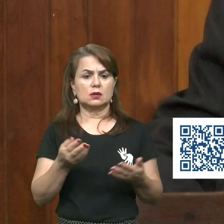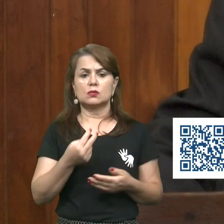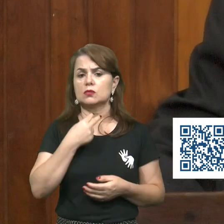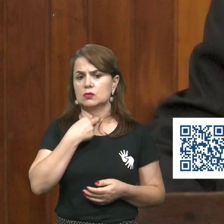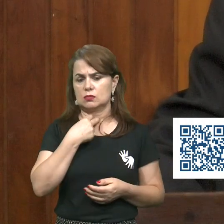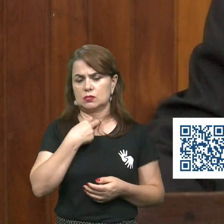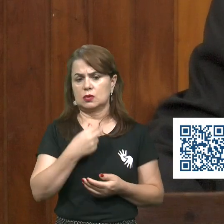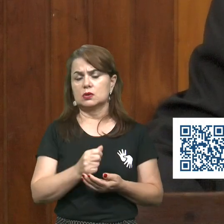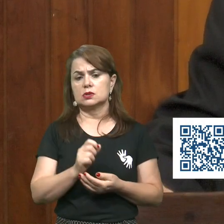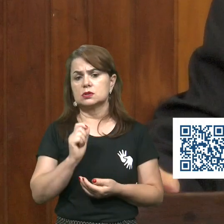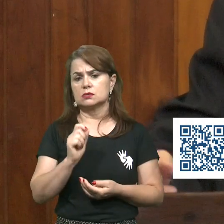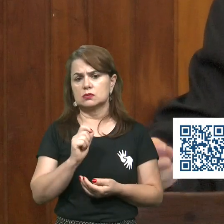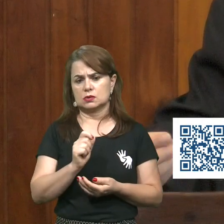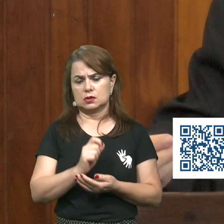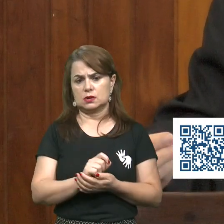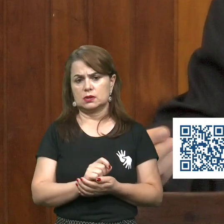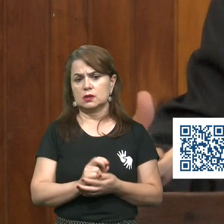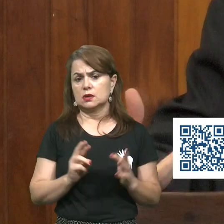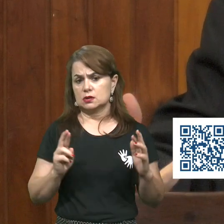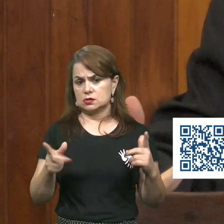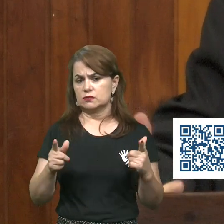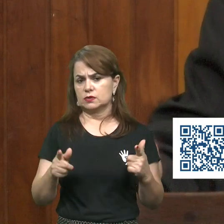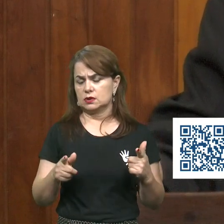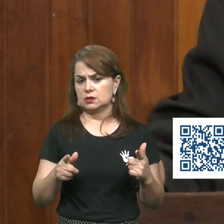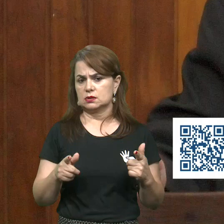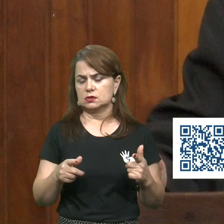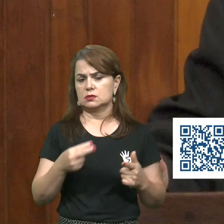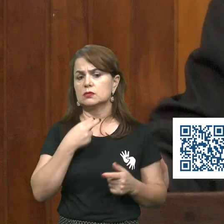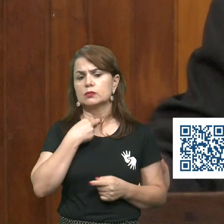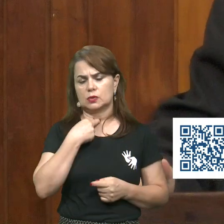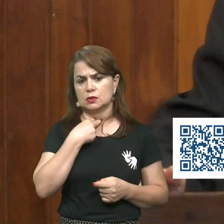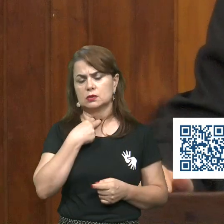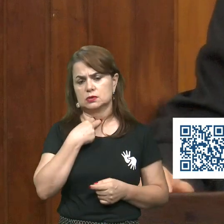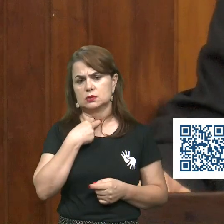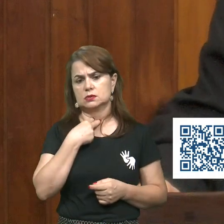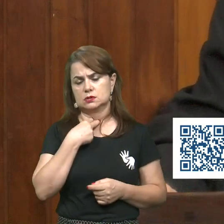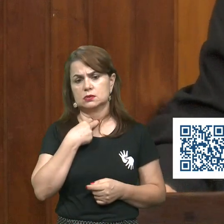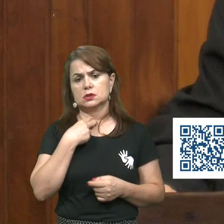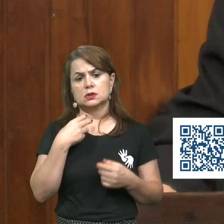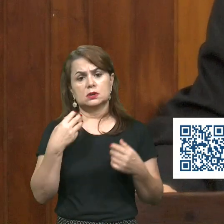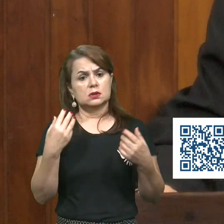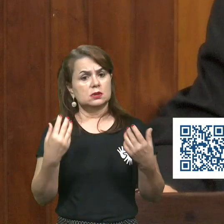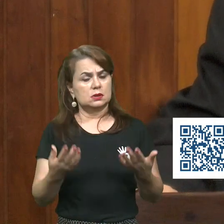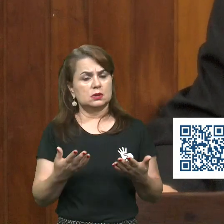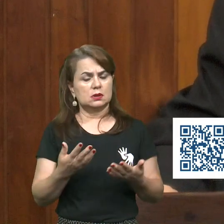contingenciar alguma coisa desse nível, como é o caso aqui